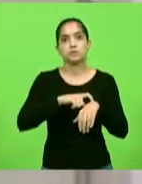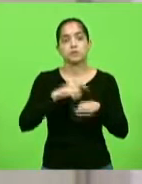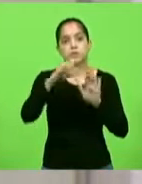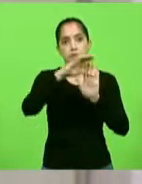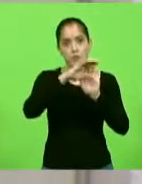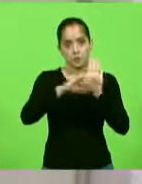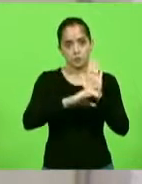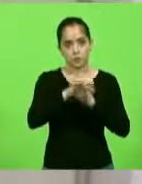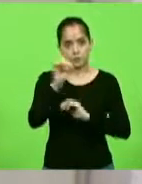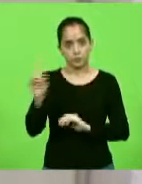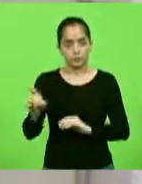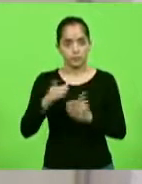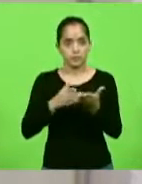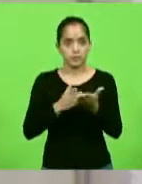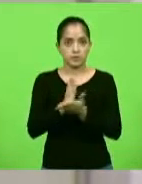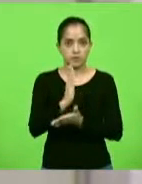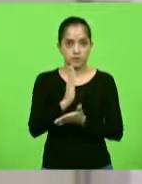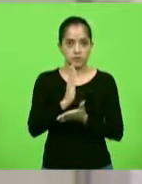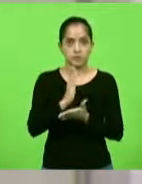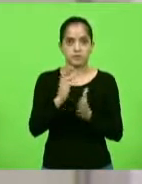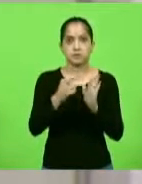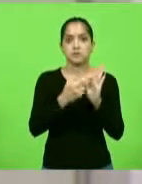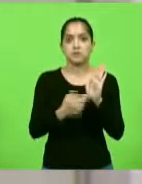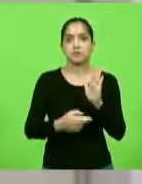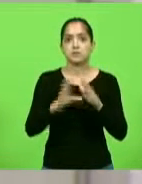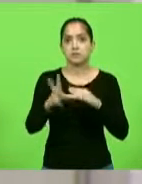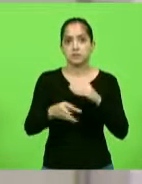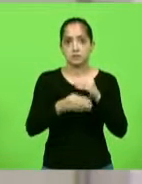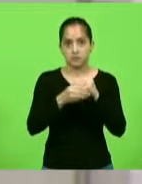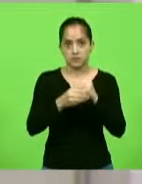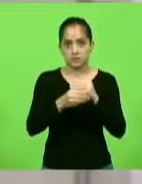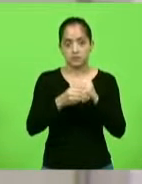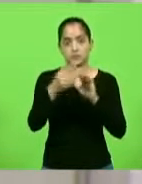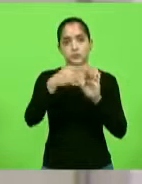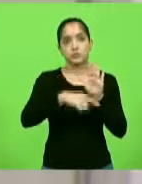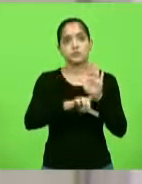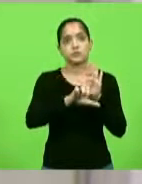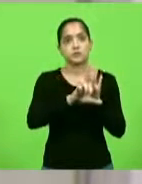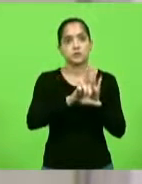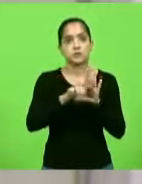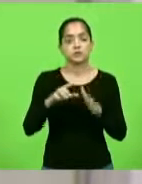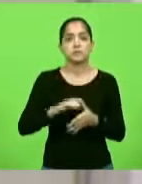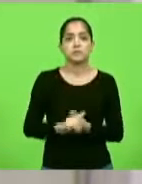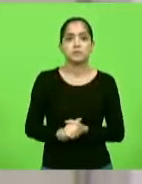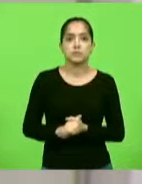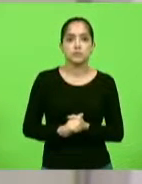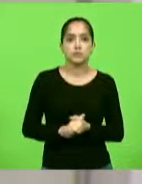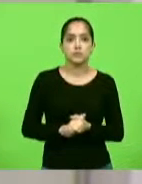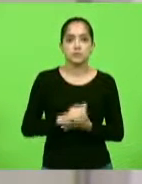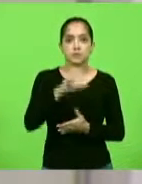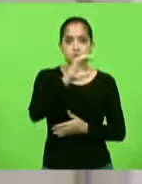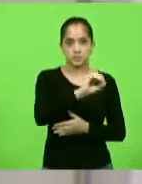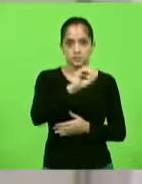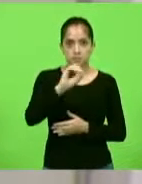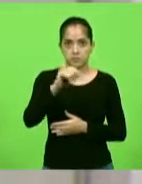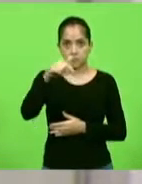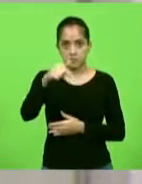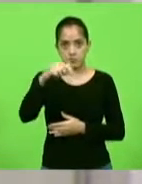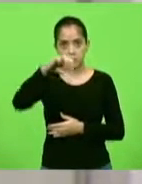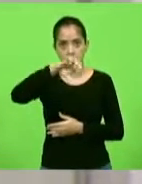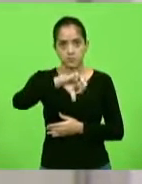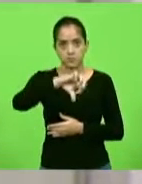do dia. Foram aprovadas as redações finais exaradas aos projetos de lei nº 0079